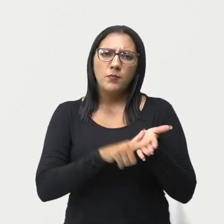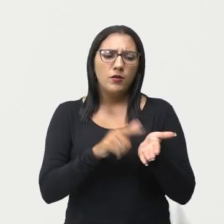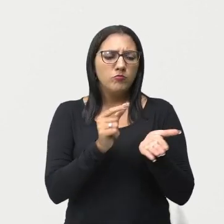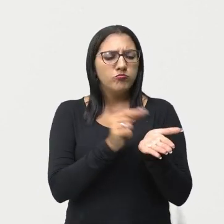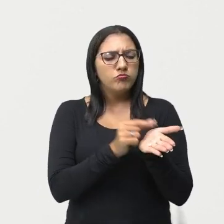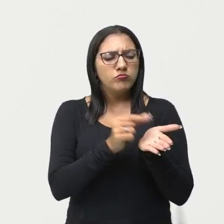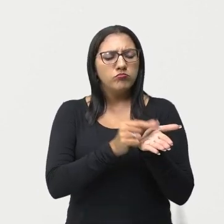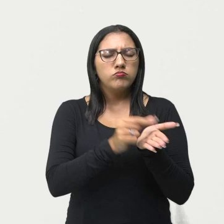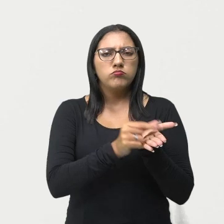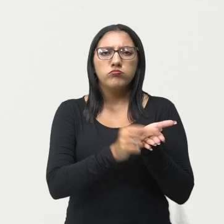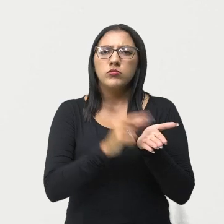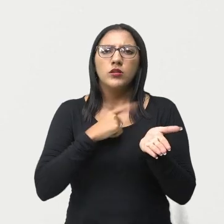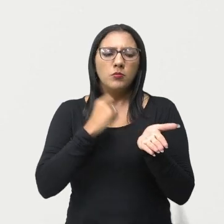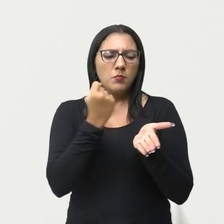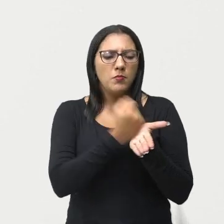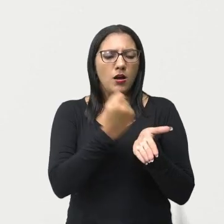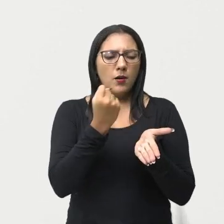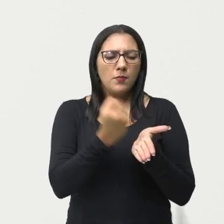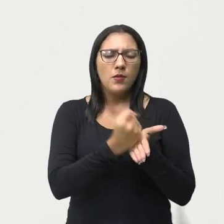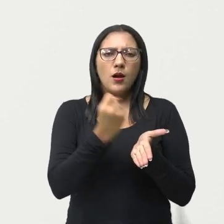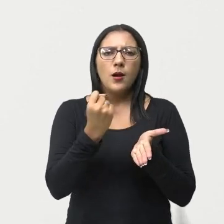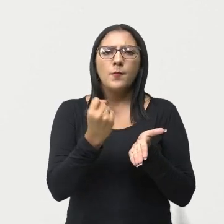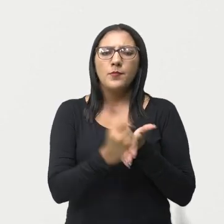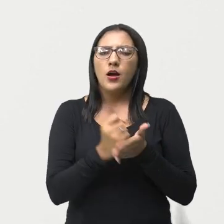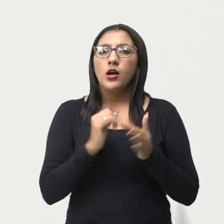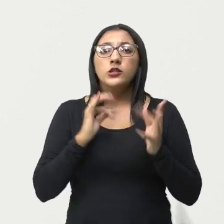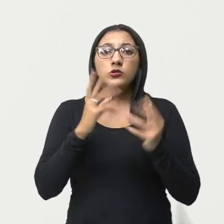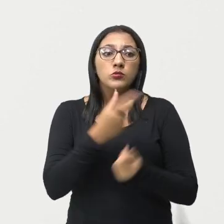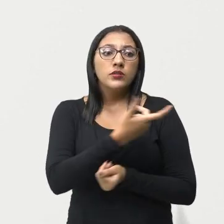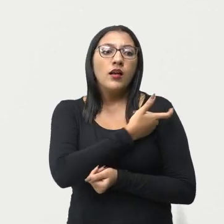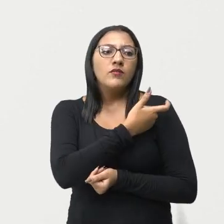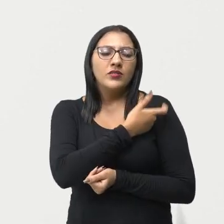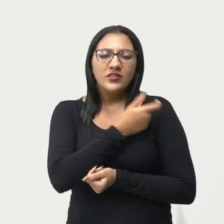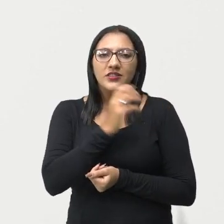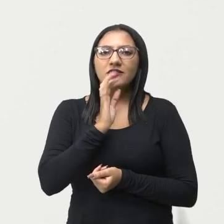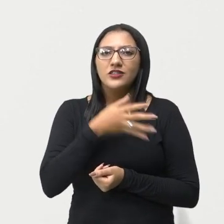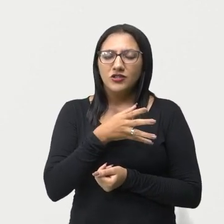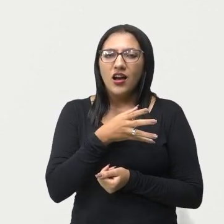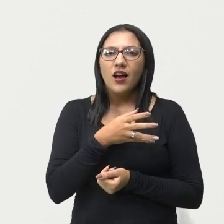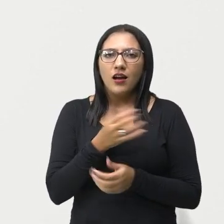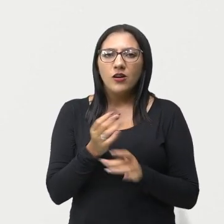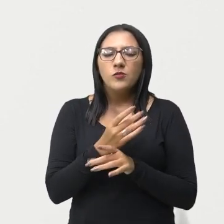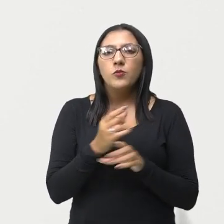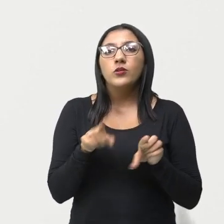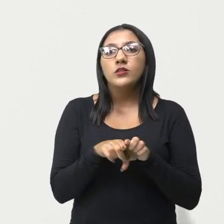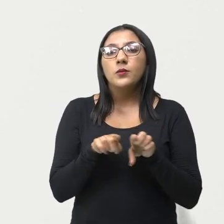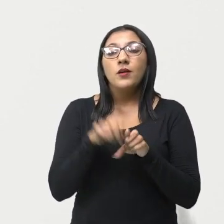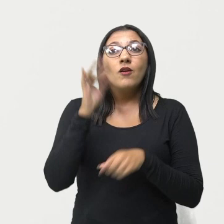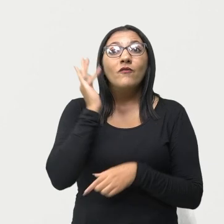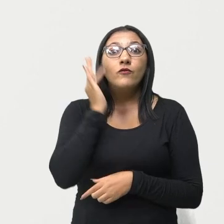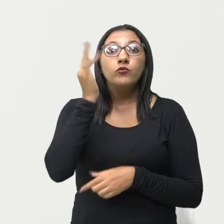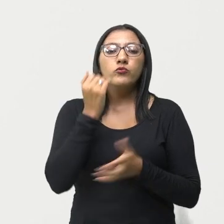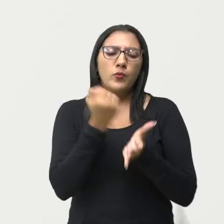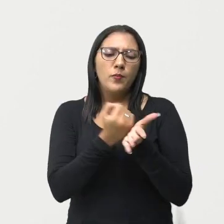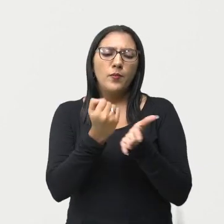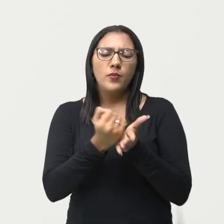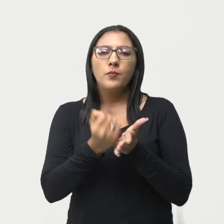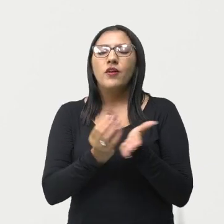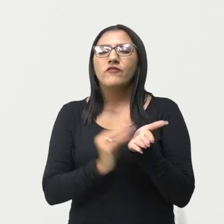as vacinas que já tomamos e as que ainda temos de tomar. É